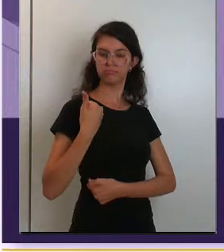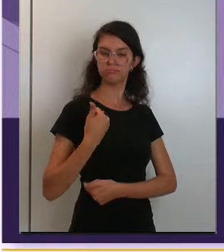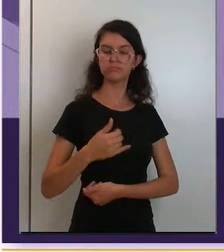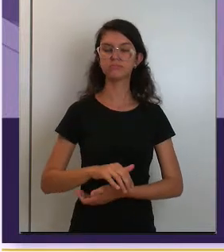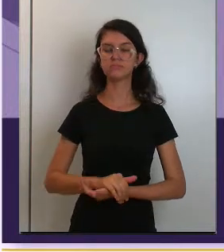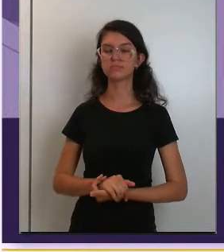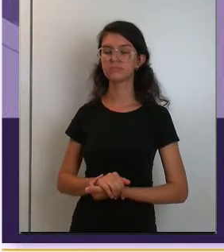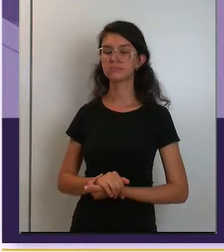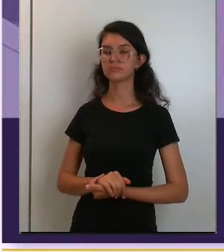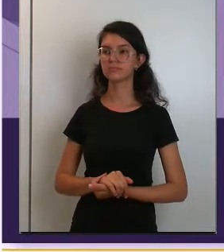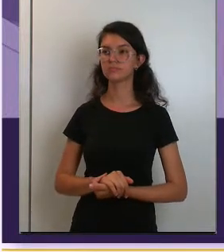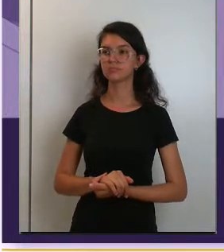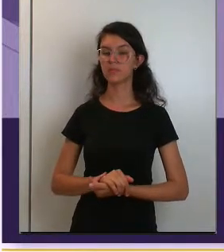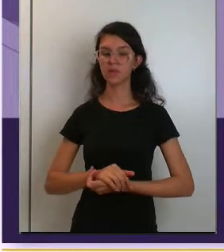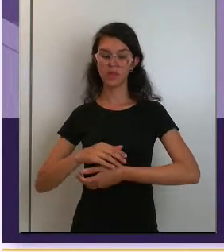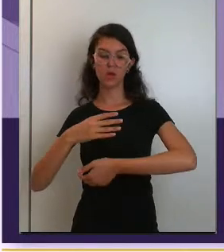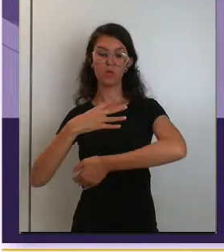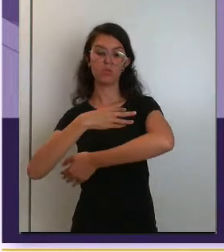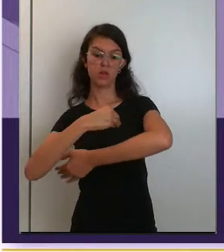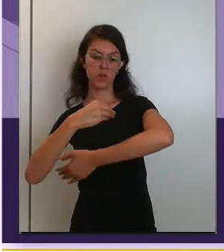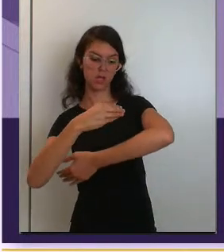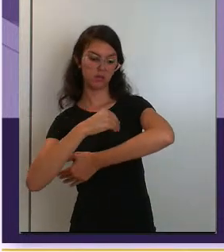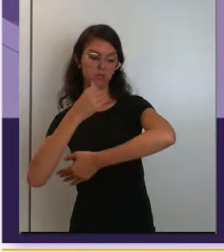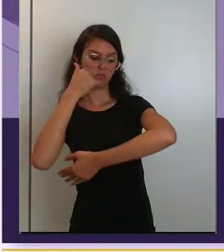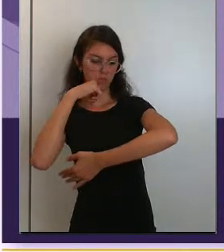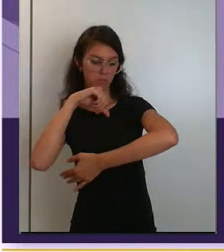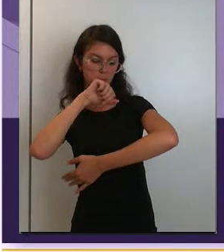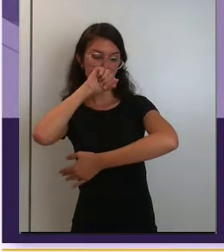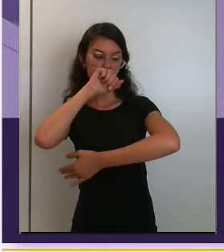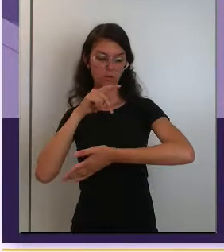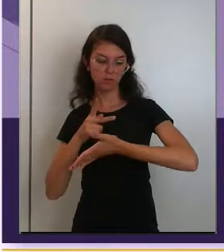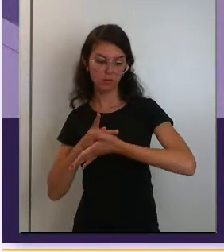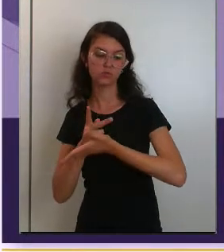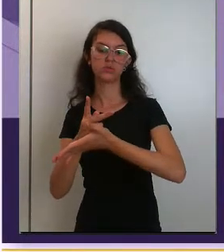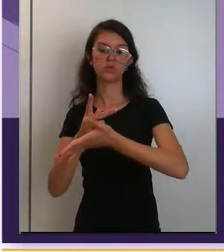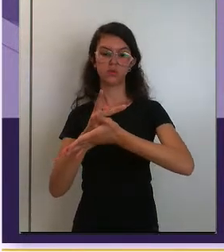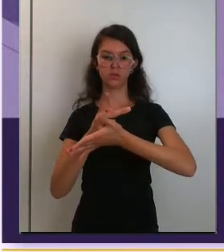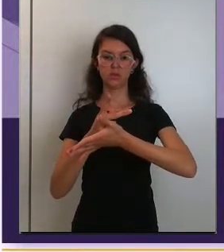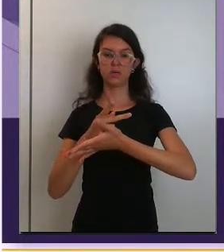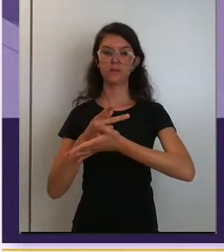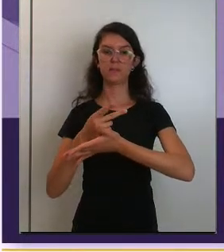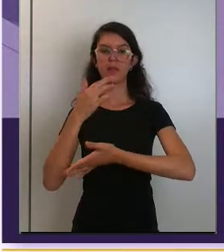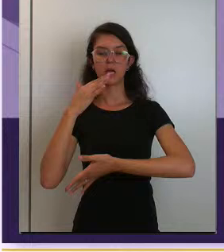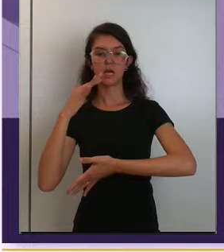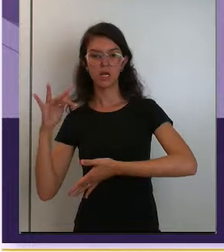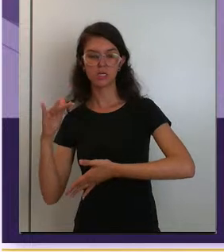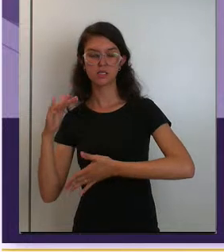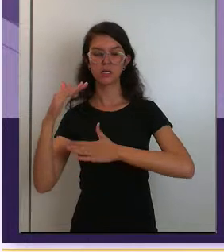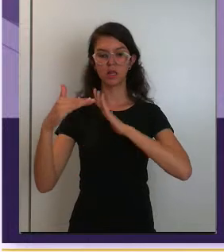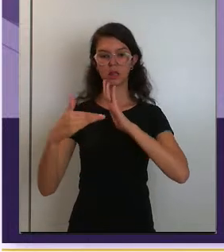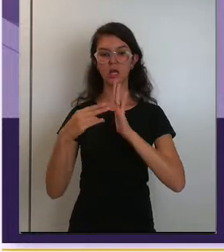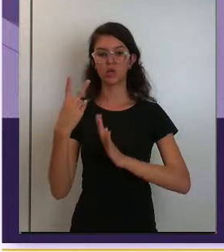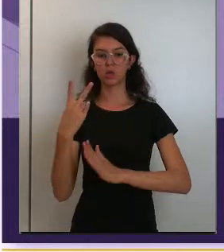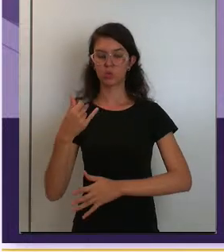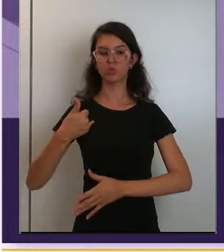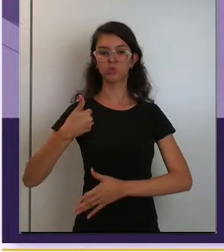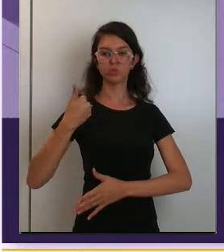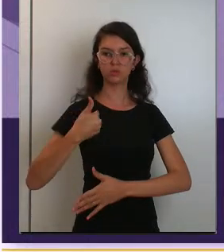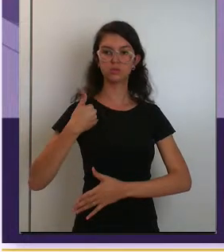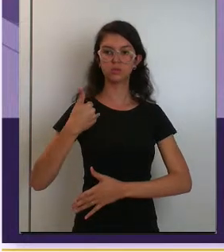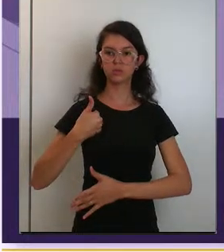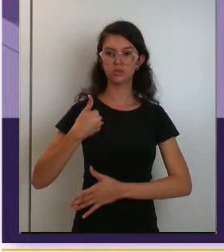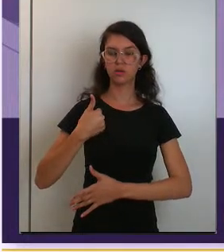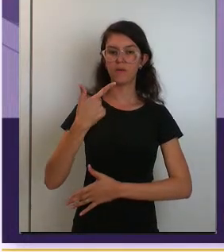o aleitamento materno continuado entre aquelas crianças de 2 anos, de próxima dos 2 anos de vida, né, de 20 a